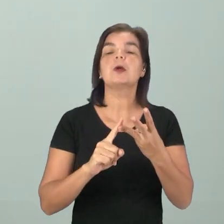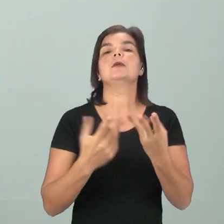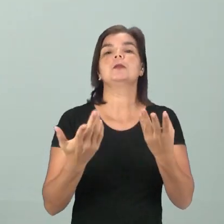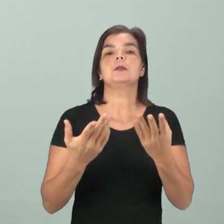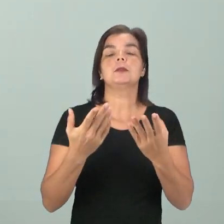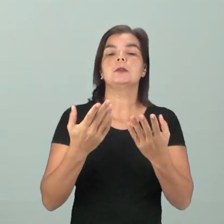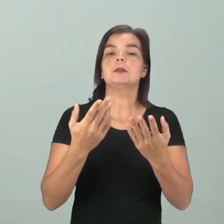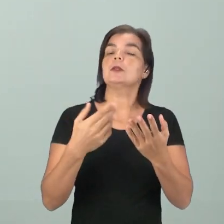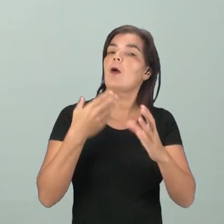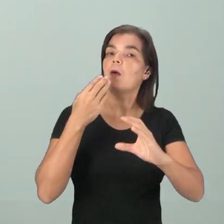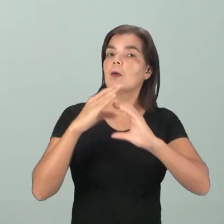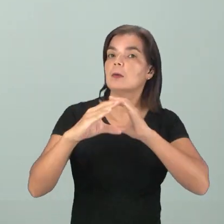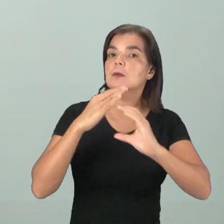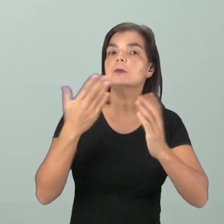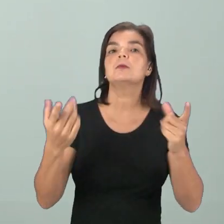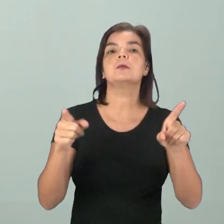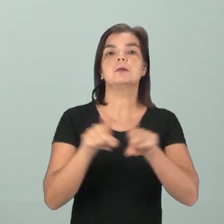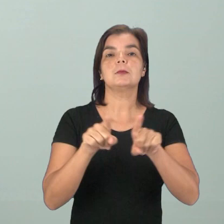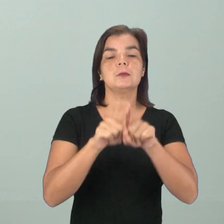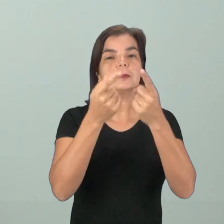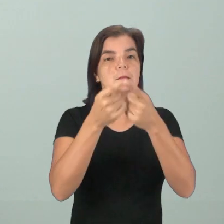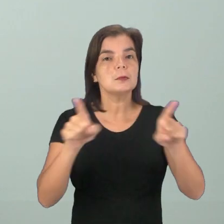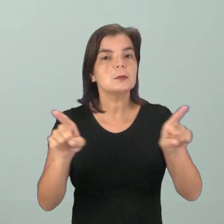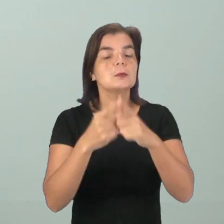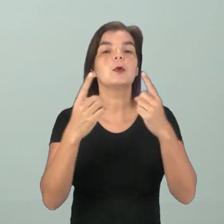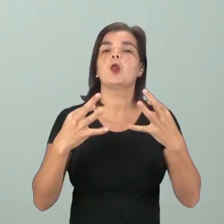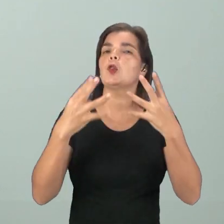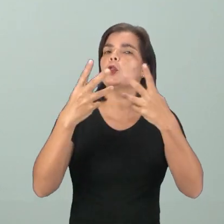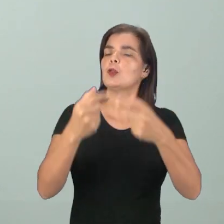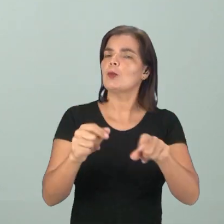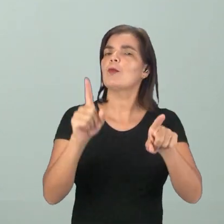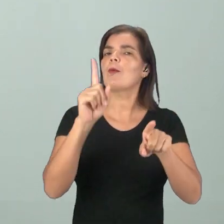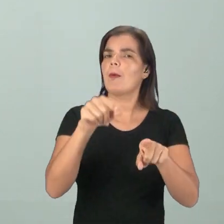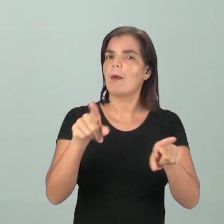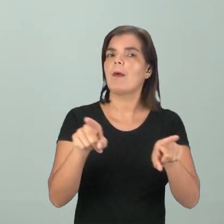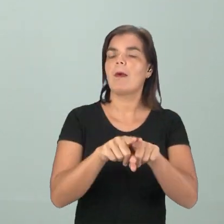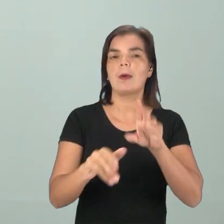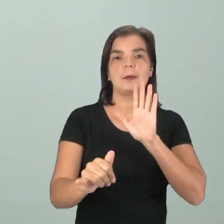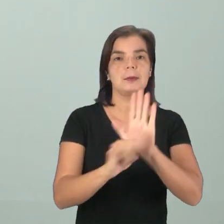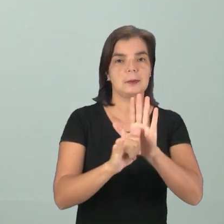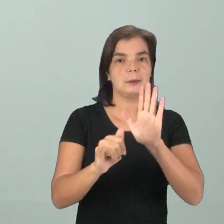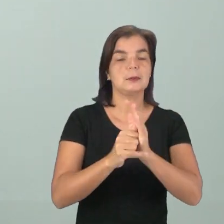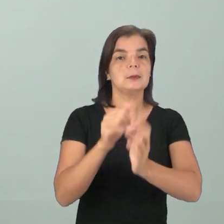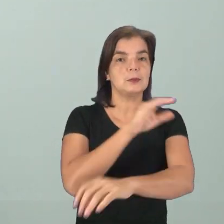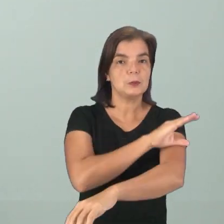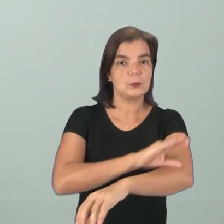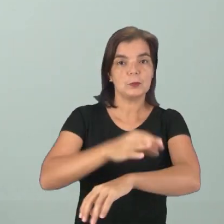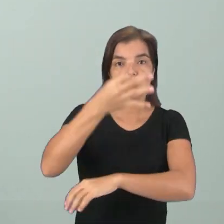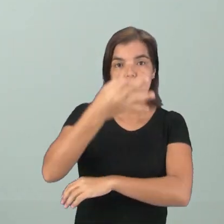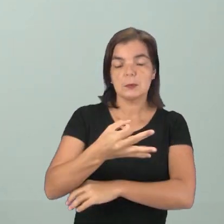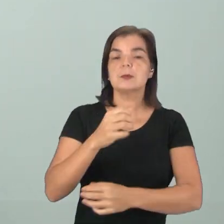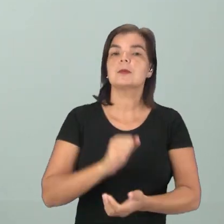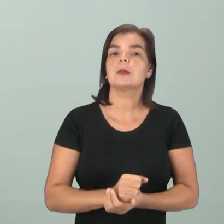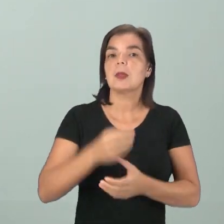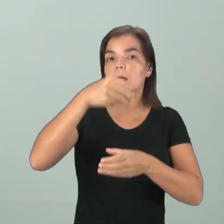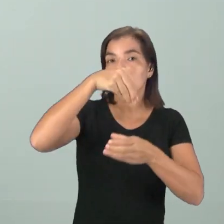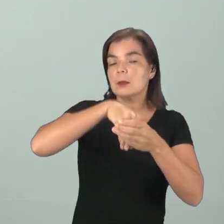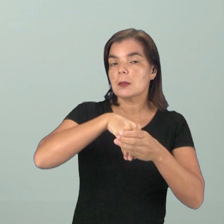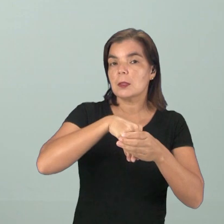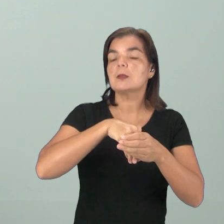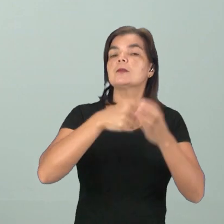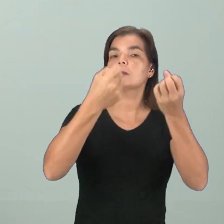as artes, a música. Então, todo esse aspecto é a identidade cultural, certo? Então, é dentro